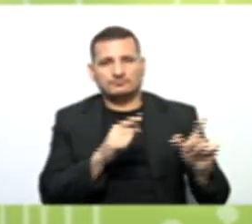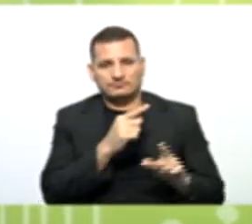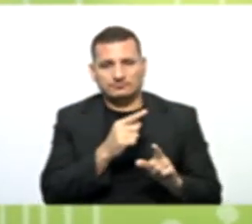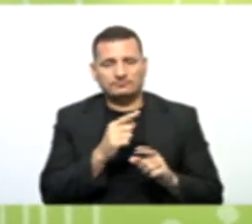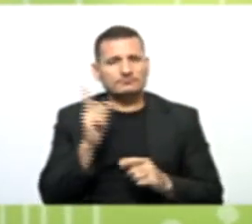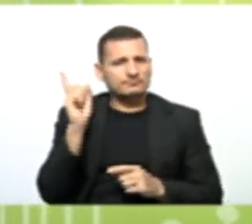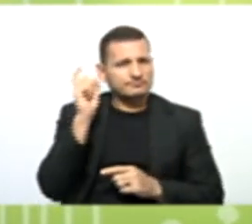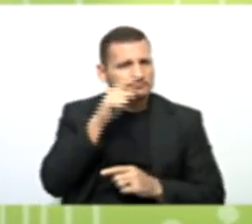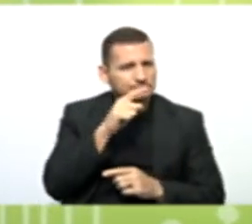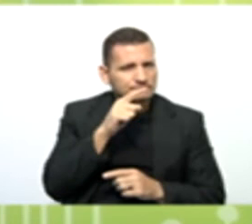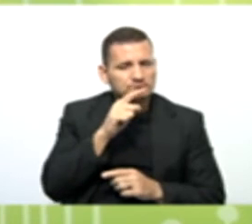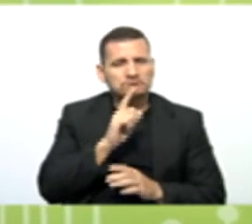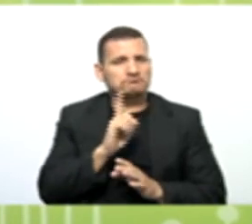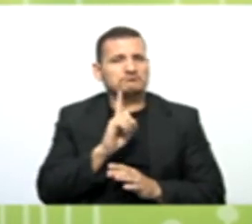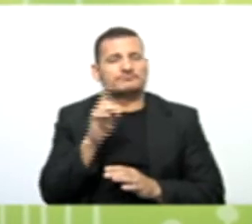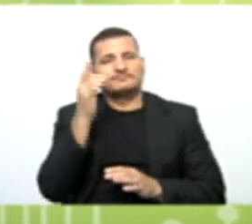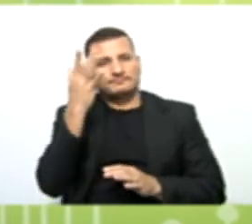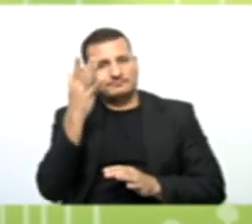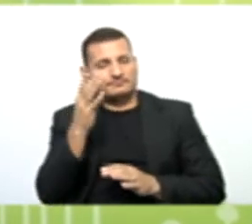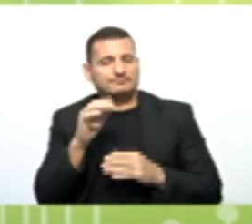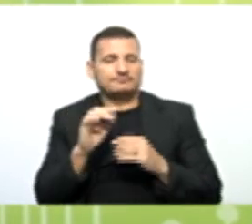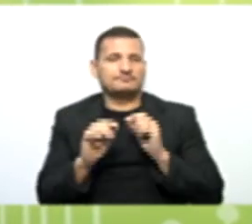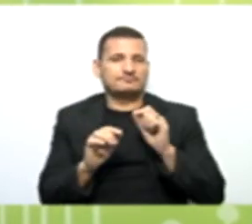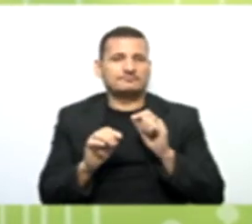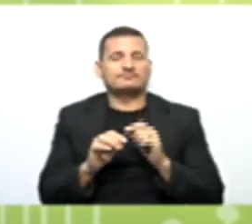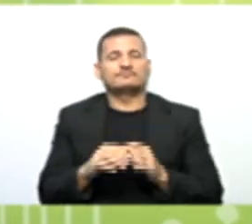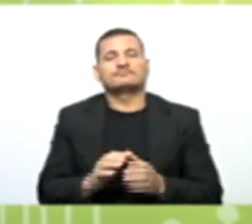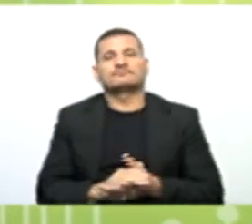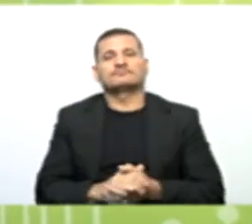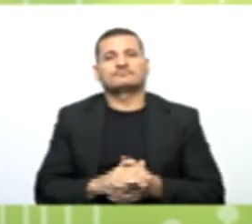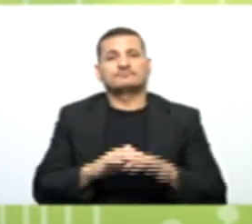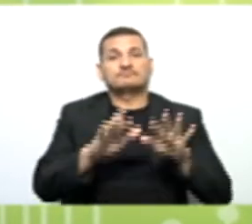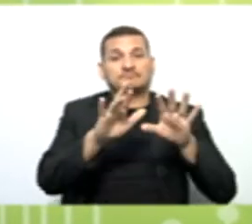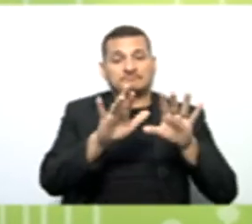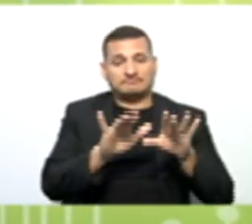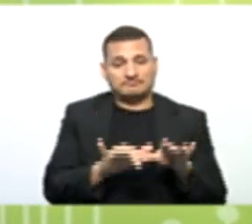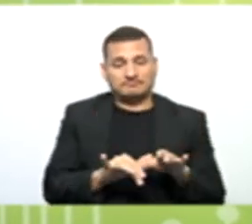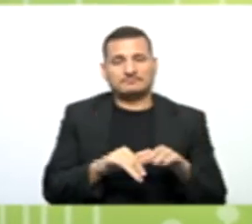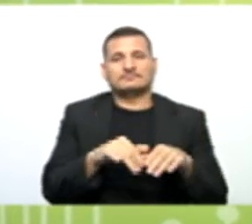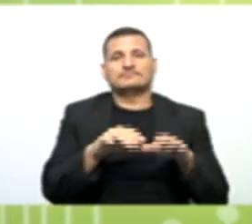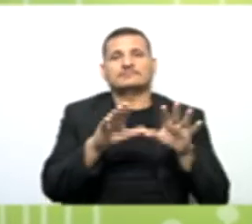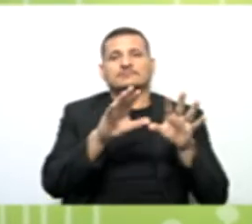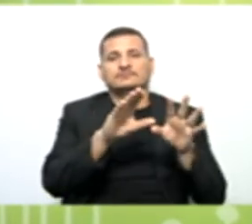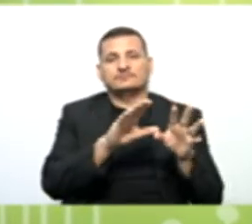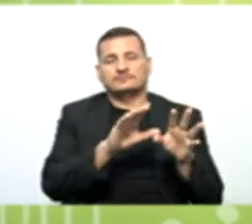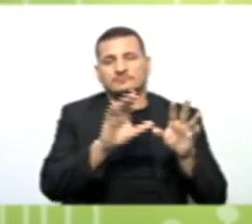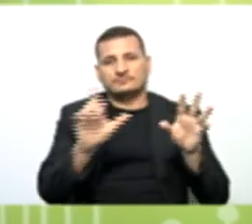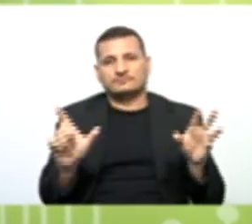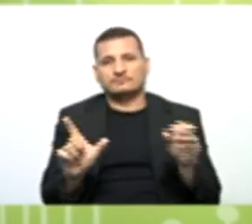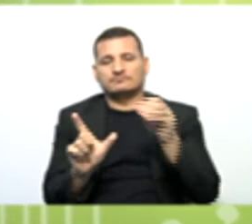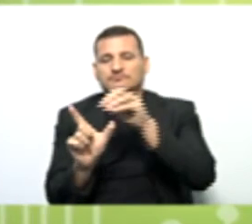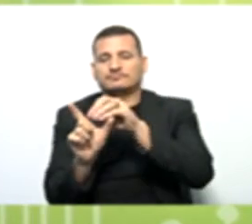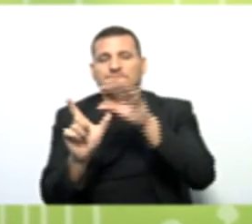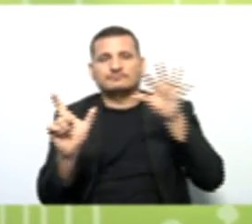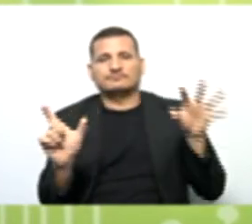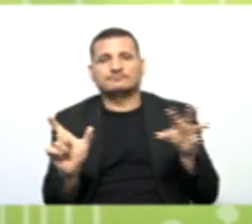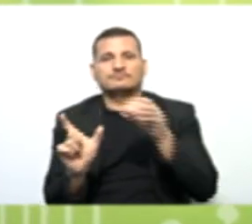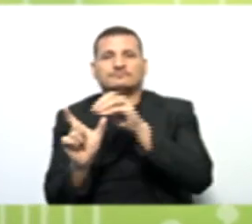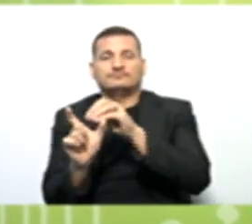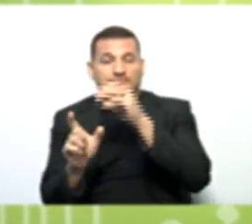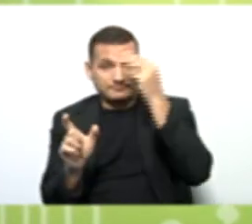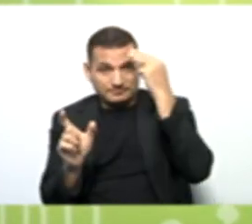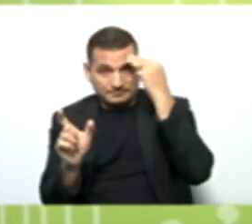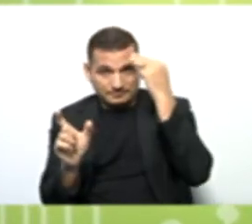Ficou difícil? É fácil, instanciar é o ato de trazer esse objeto de uma lógica escrita para um